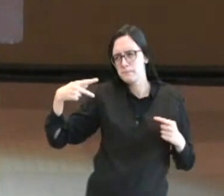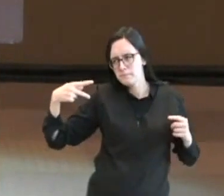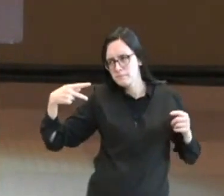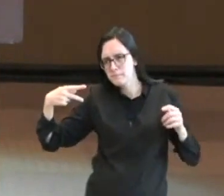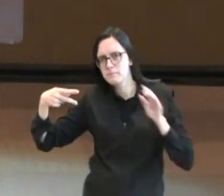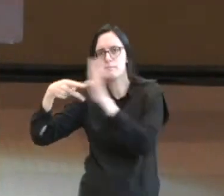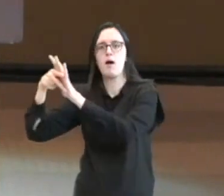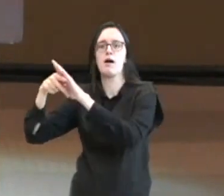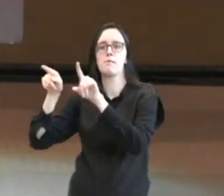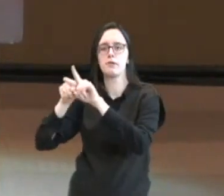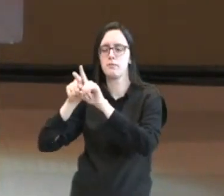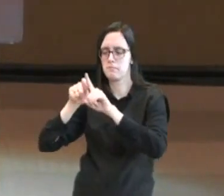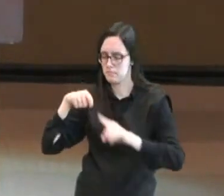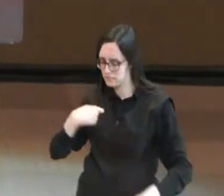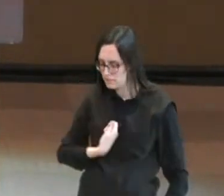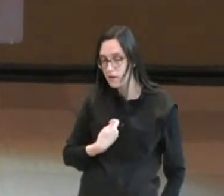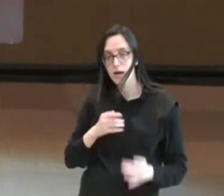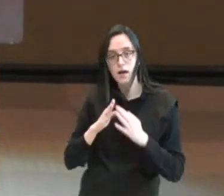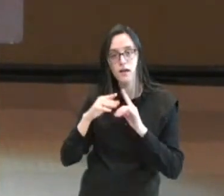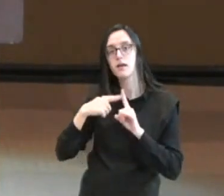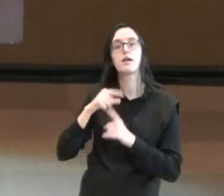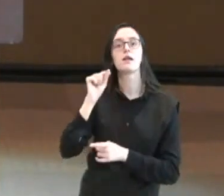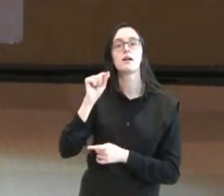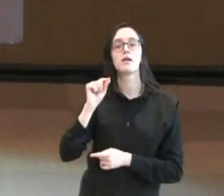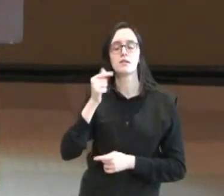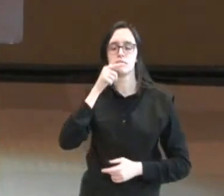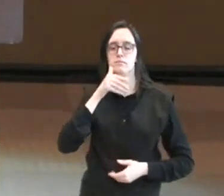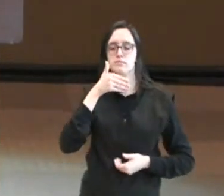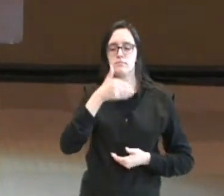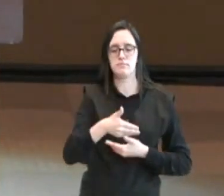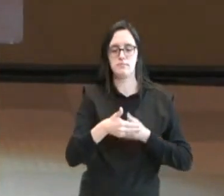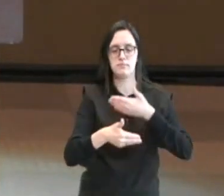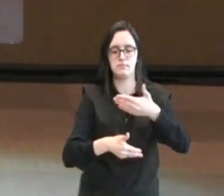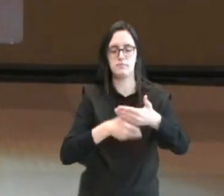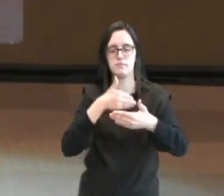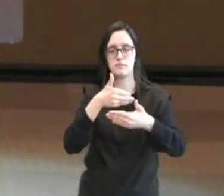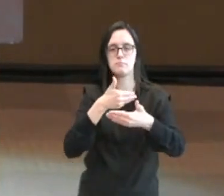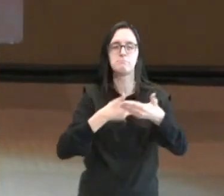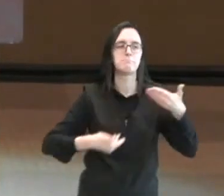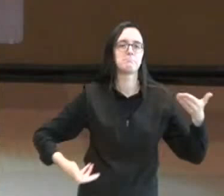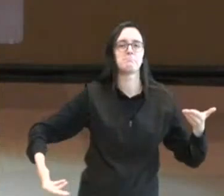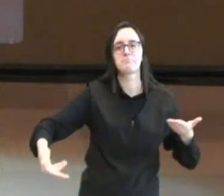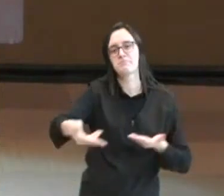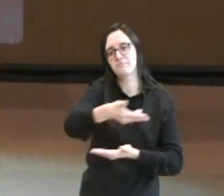ser, é que eles perseveravam também na comunhão.